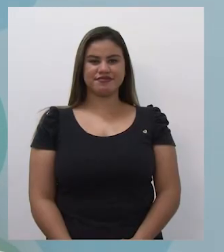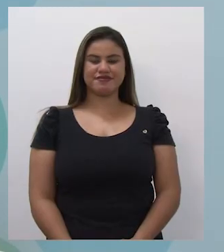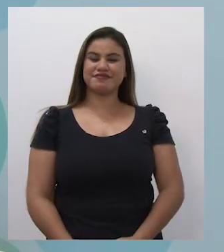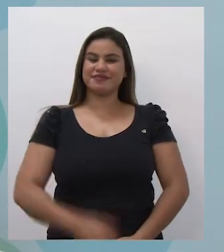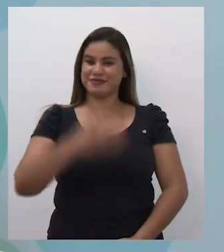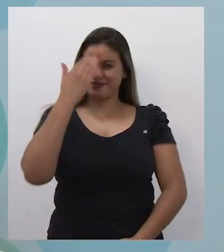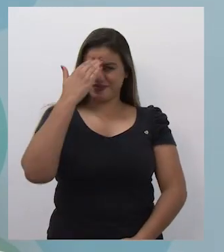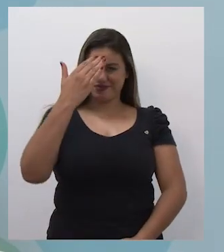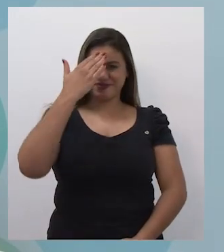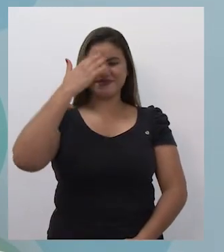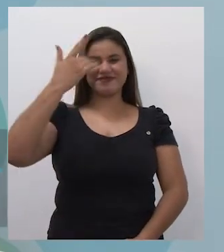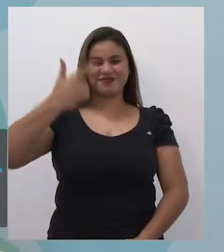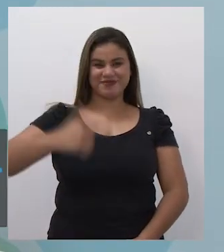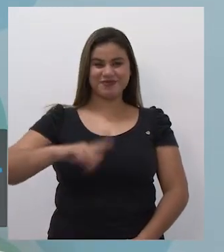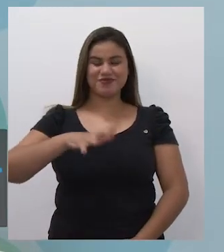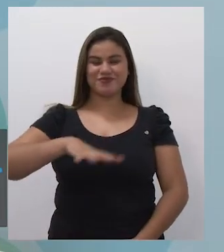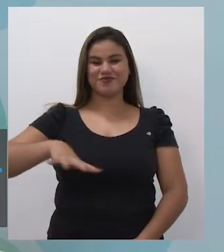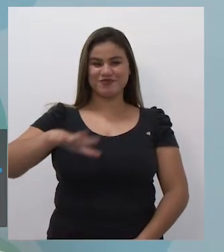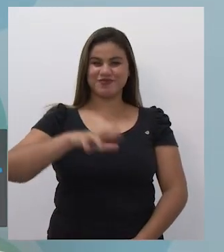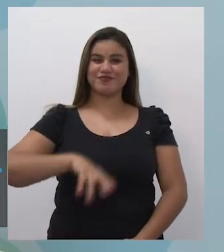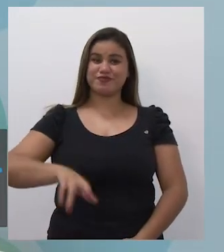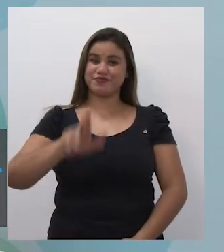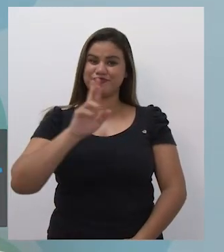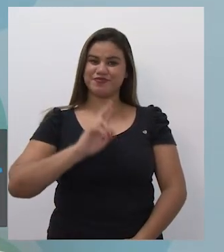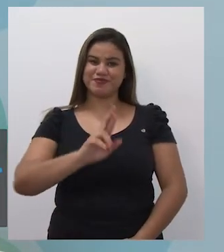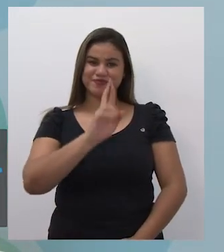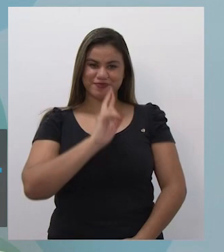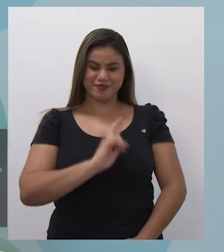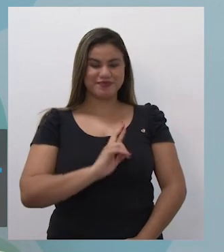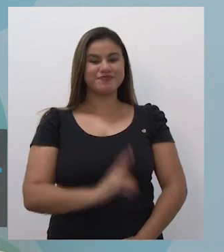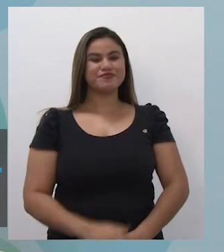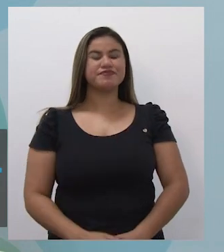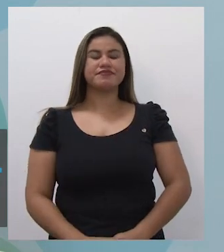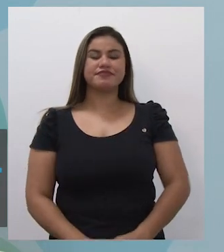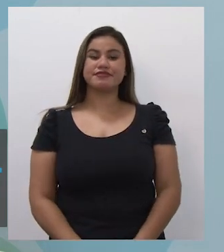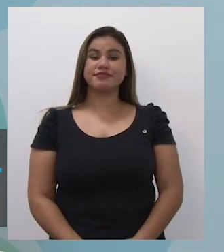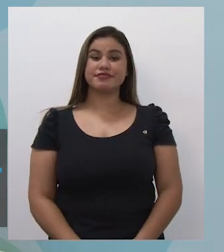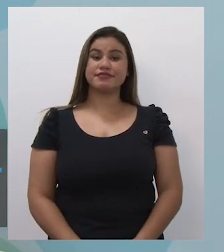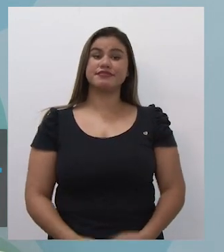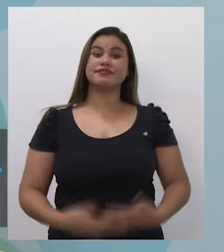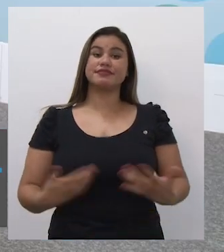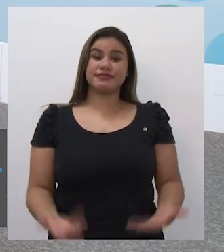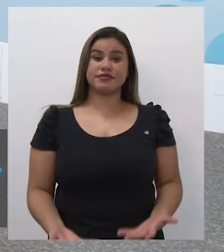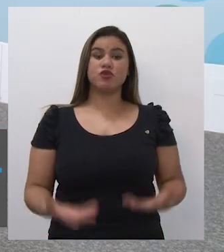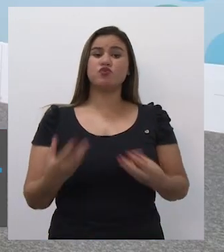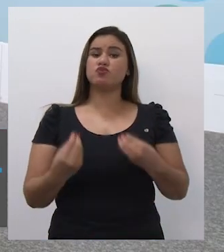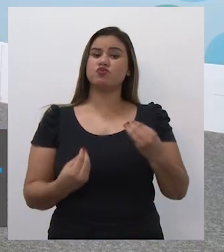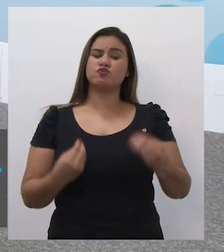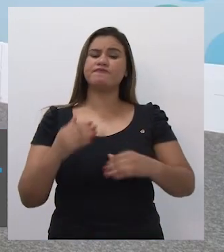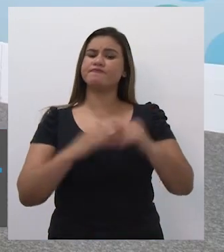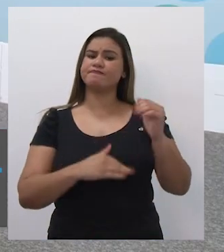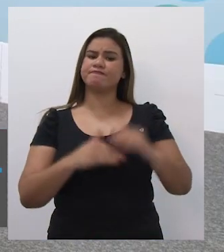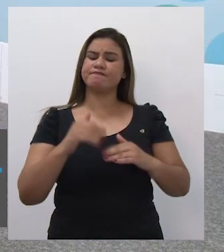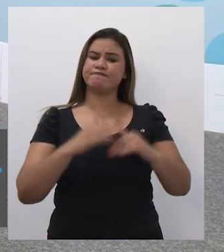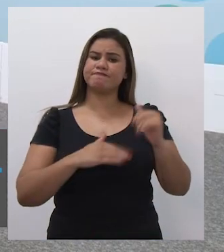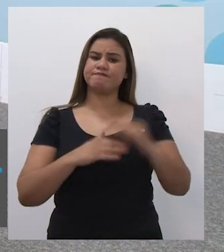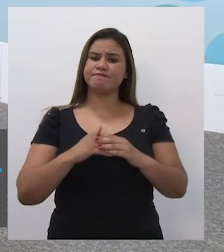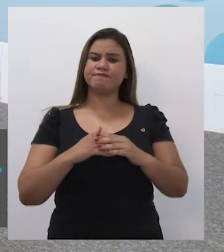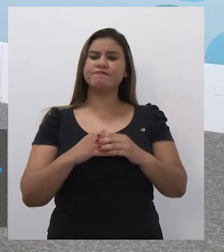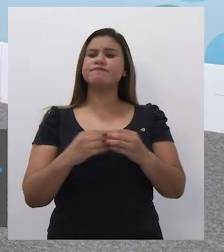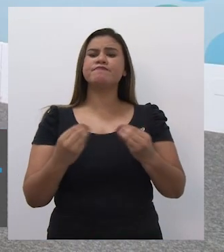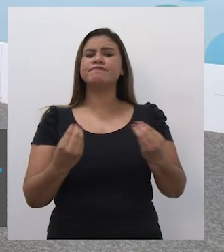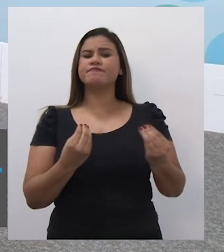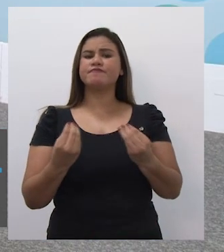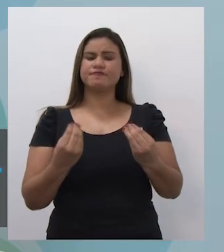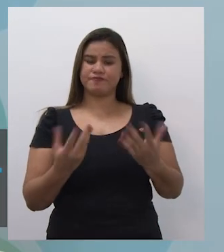Muito obrigada mais uma vez a todos pelas colaborações. Então, como forma de articular essas habilidades, utilizando